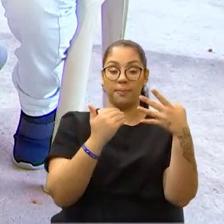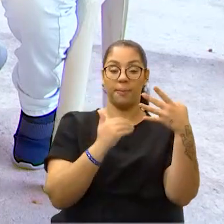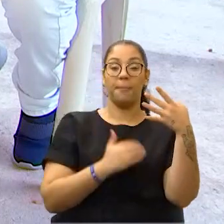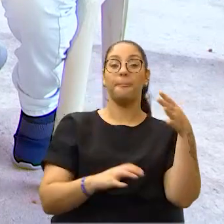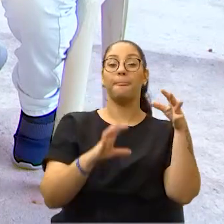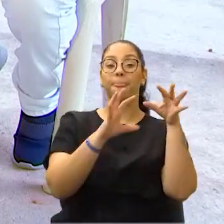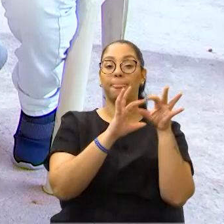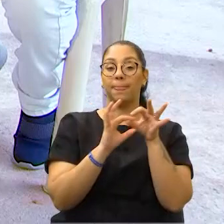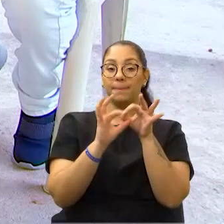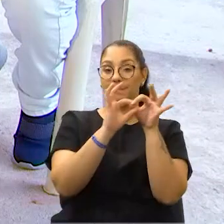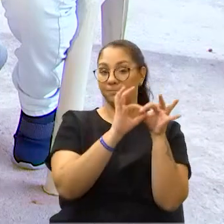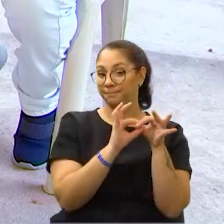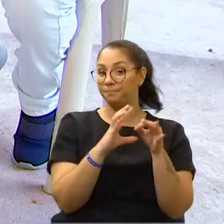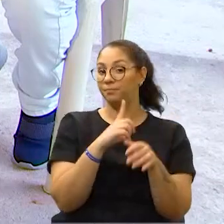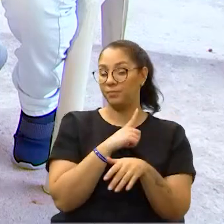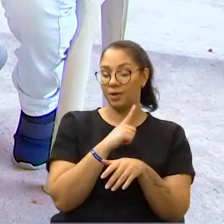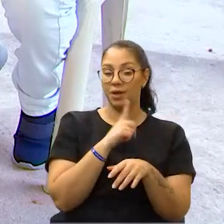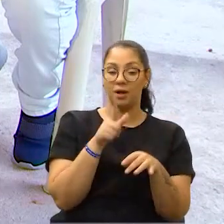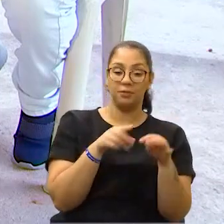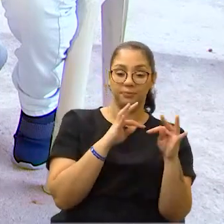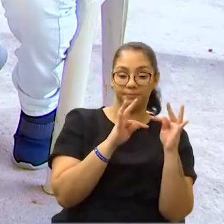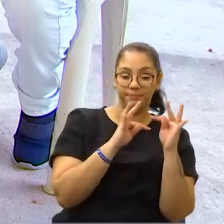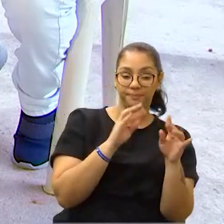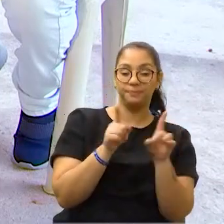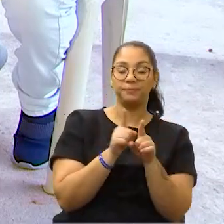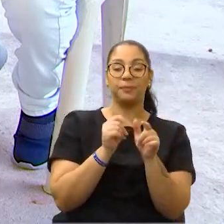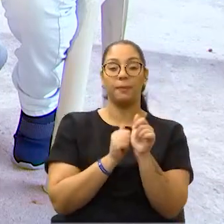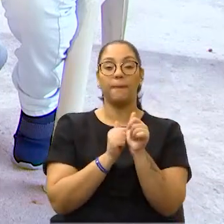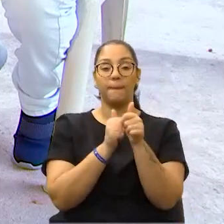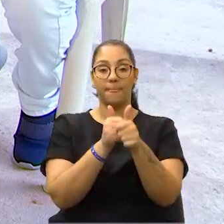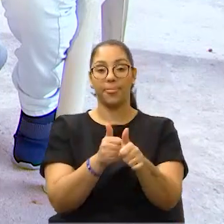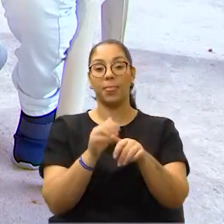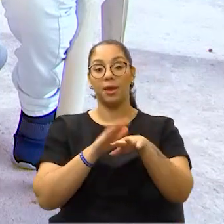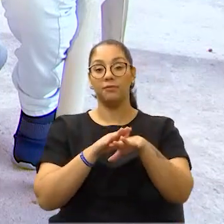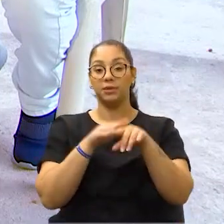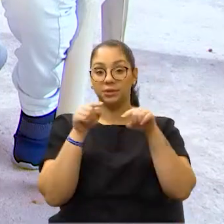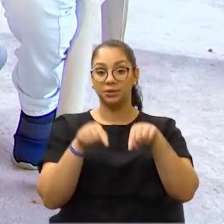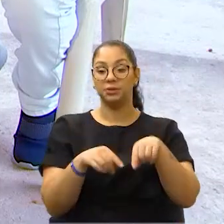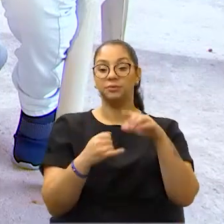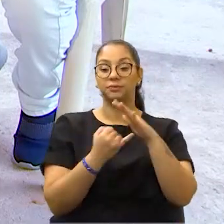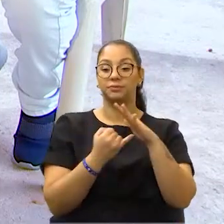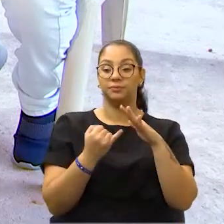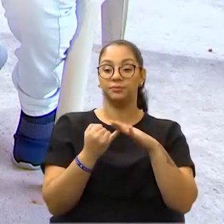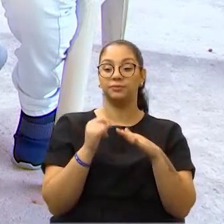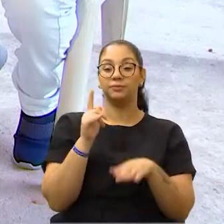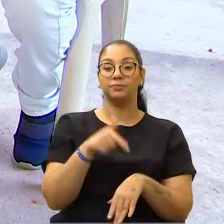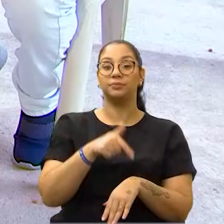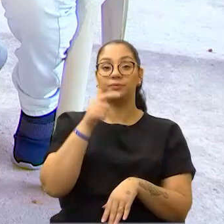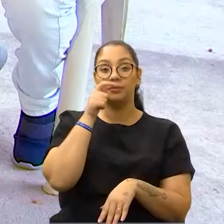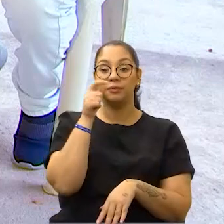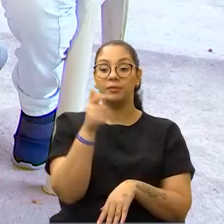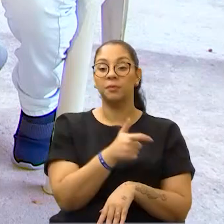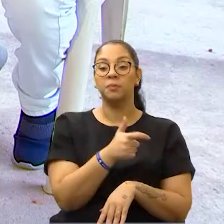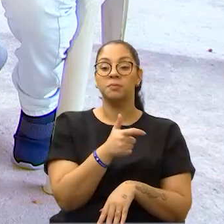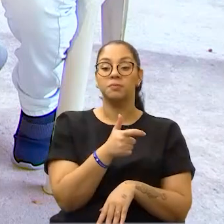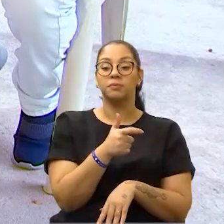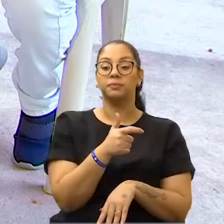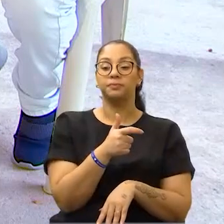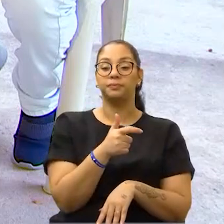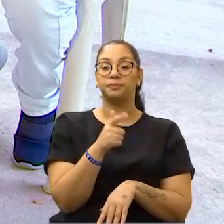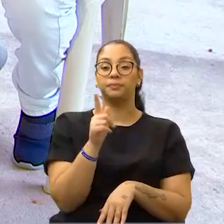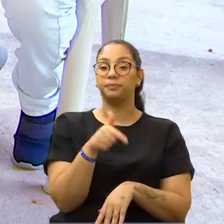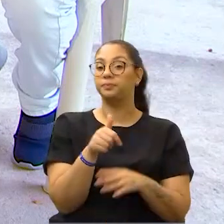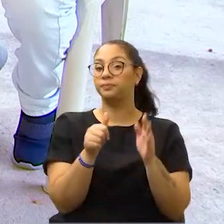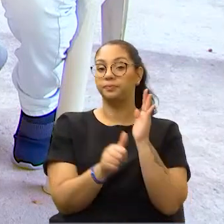eixos estarem aí permeando todo esse acompanhamento, o tratamento, tudo que é feito aqui no Instituto. Achei bem